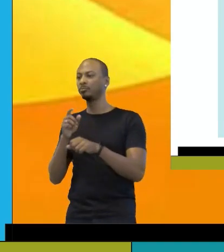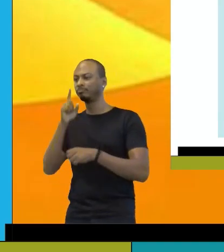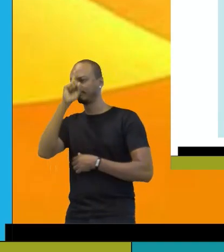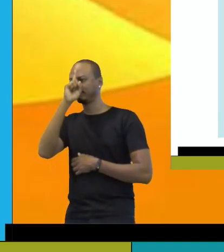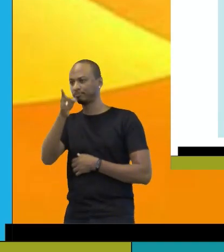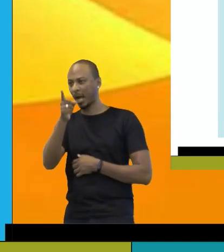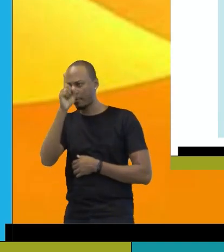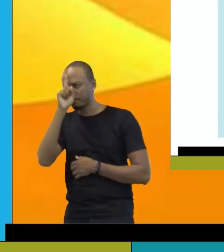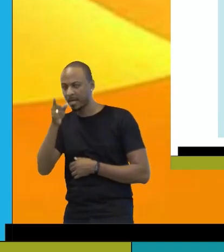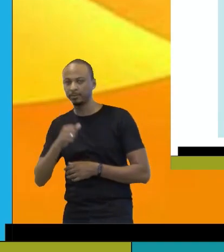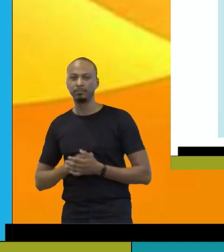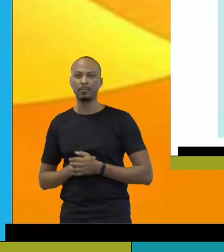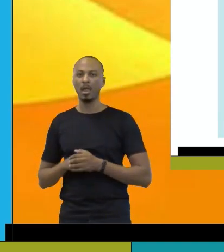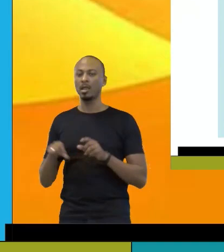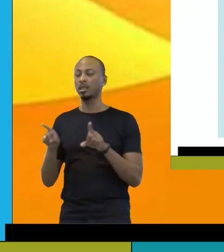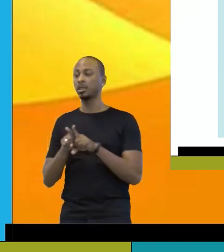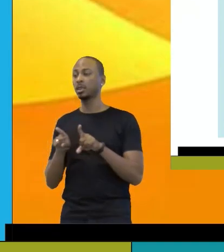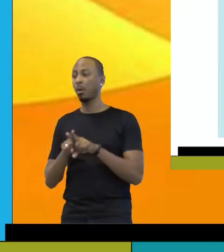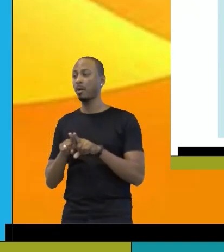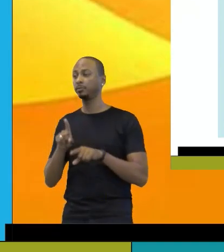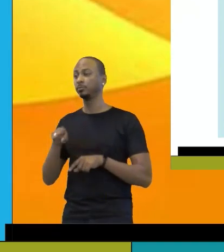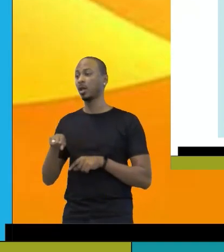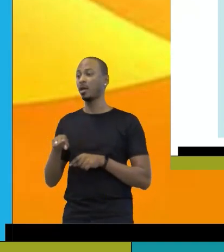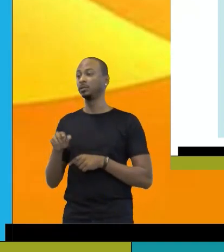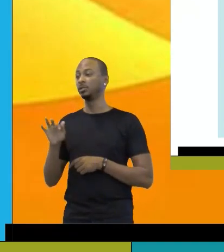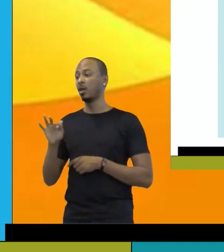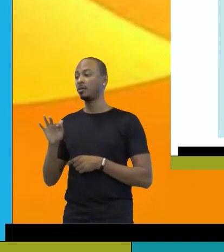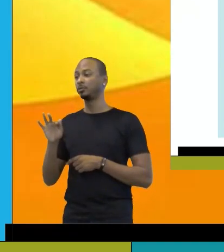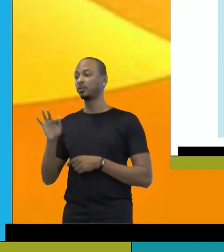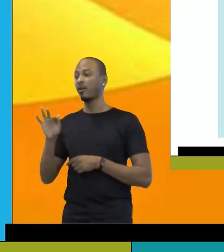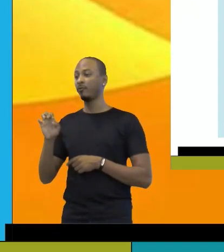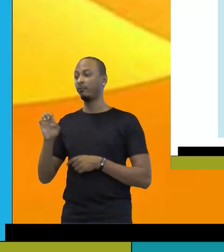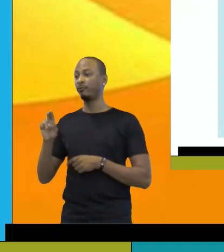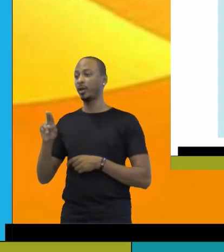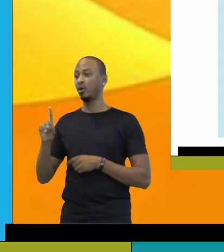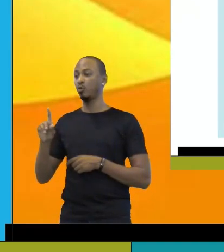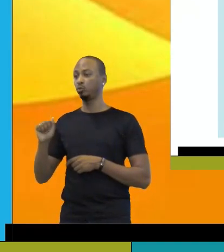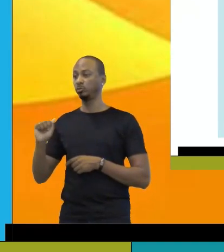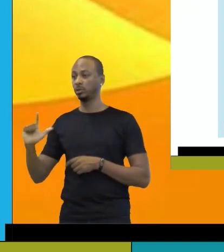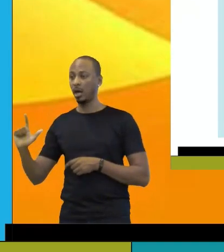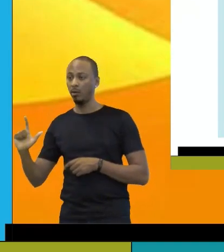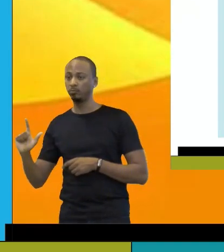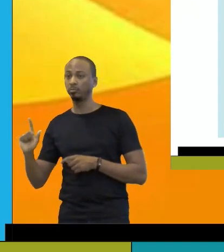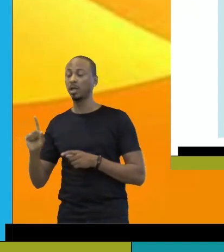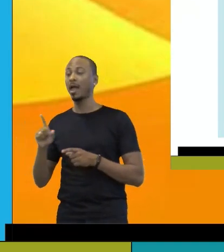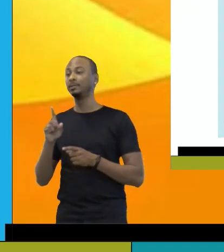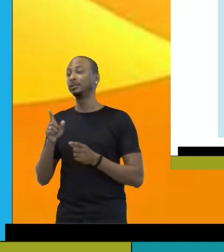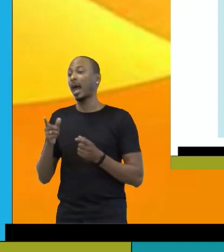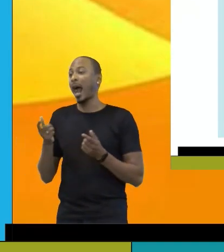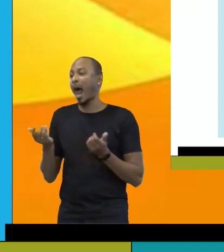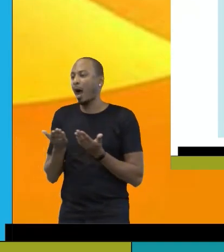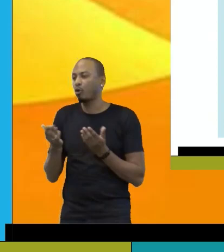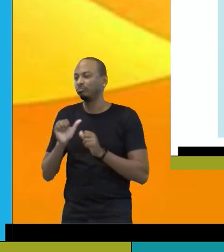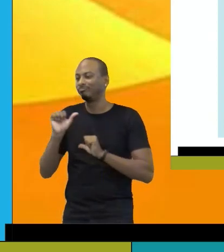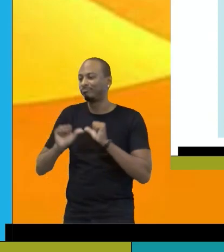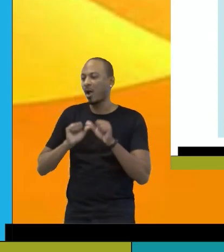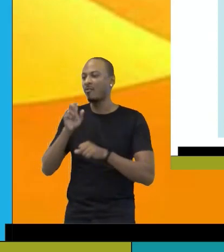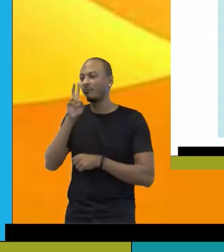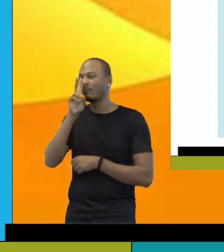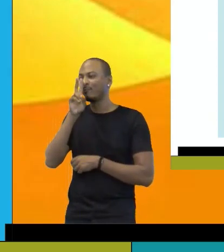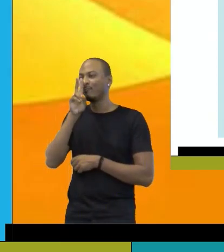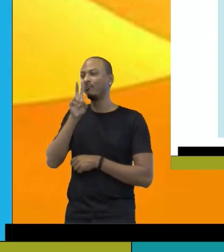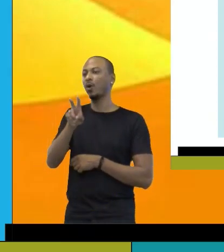que sai a descentralização feudal e entra uma forte centralização